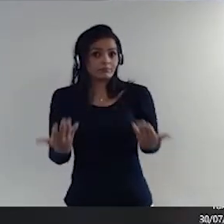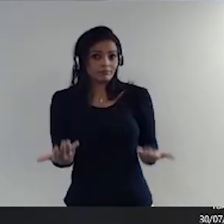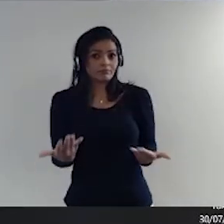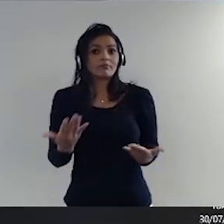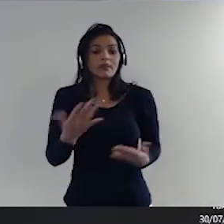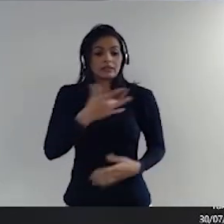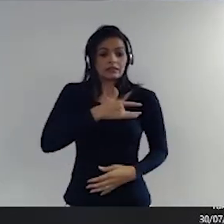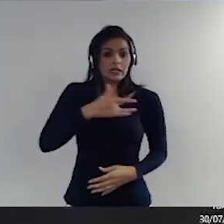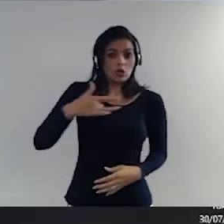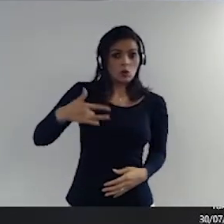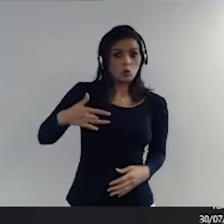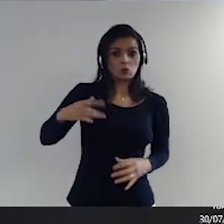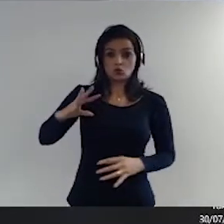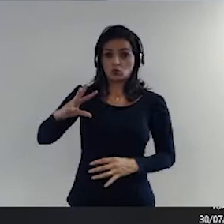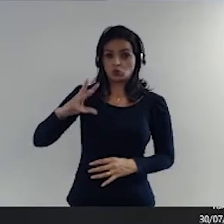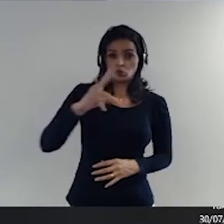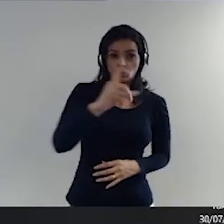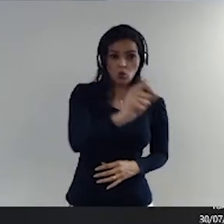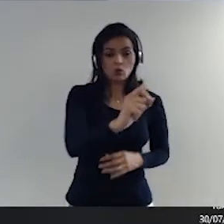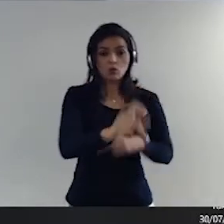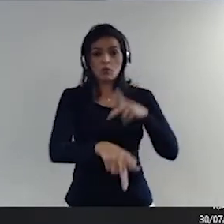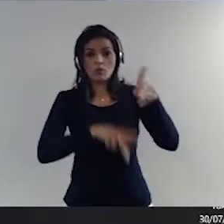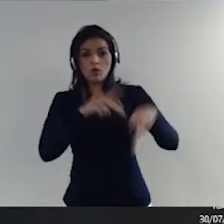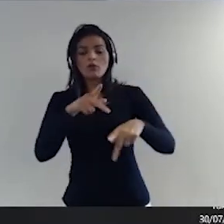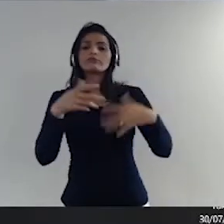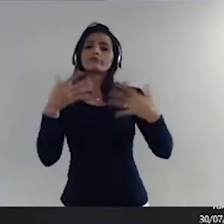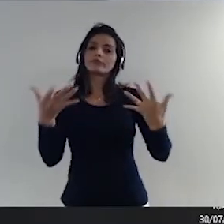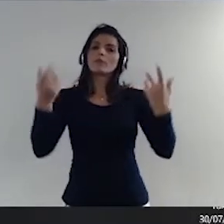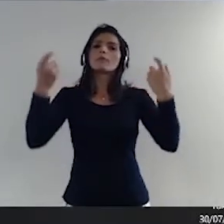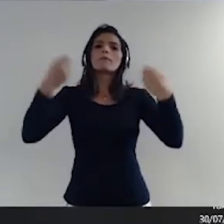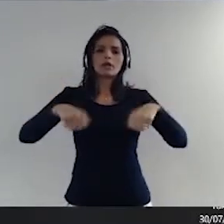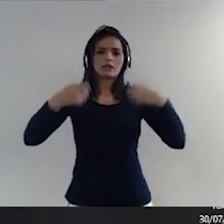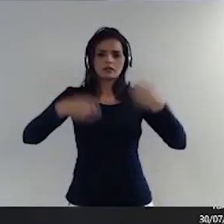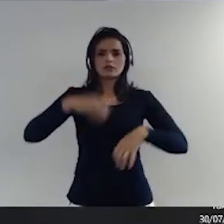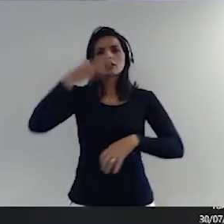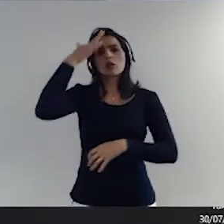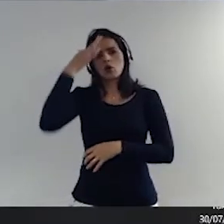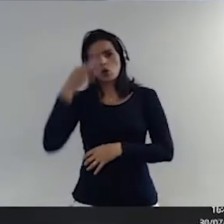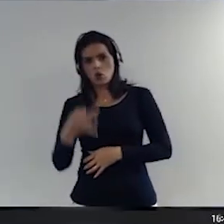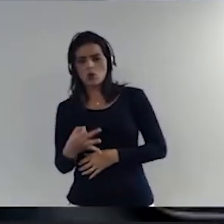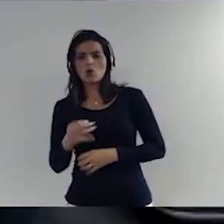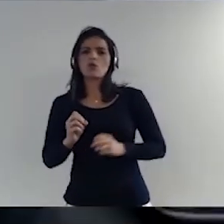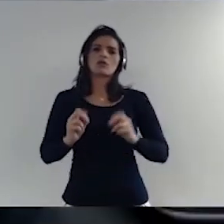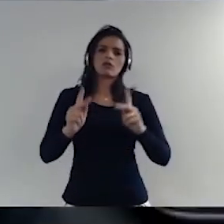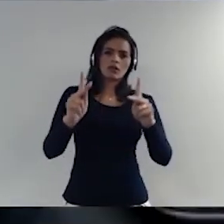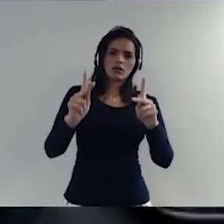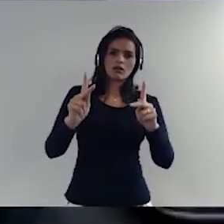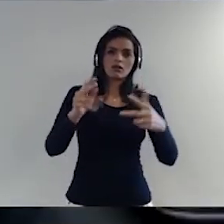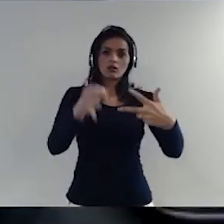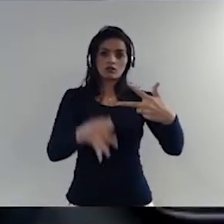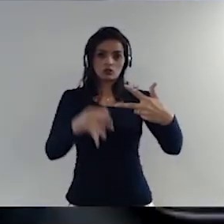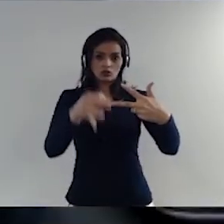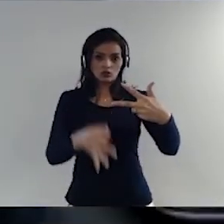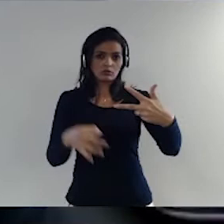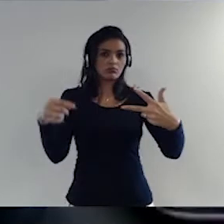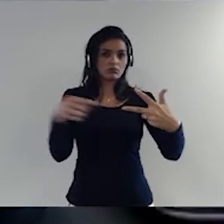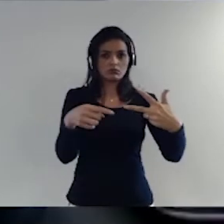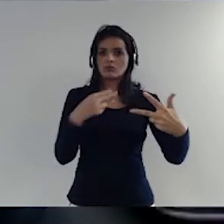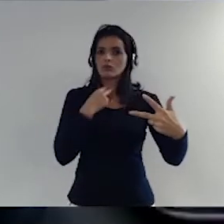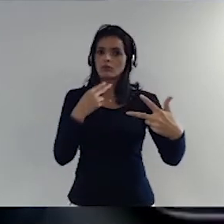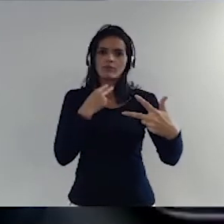da saúde de todos, é preciso que nós compreendamos que o compromisso do poder público não pode